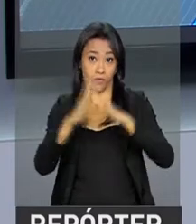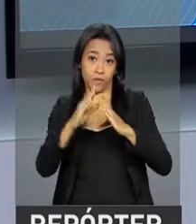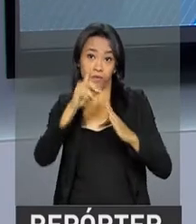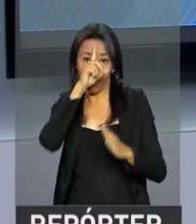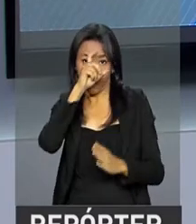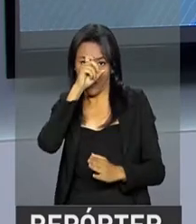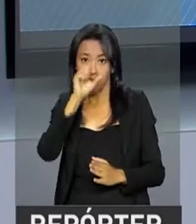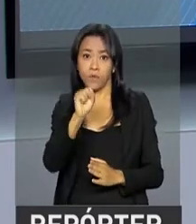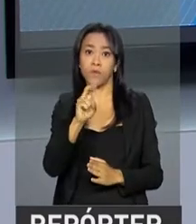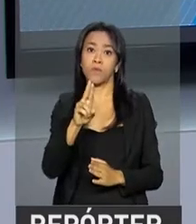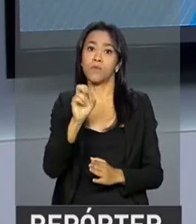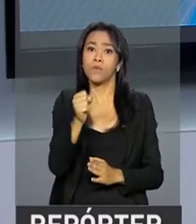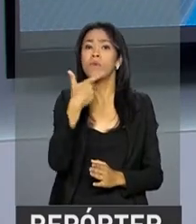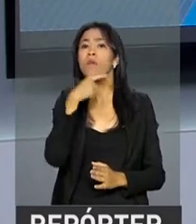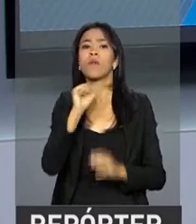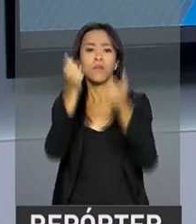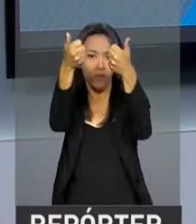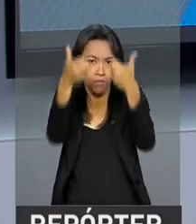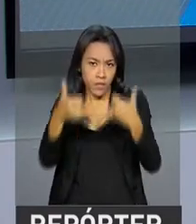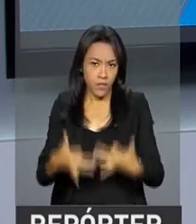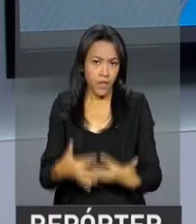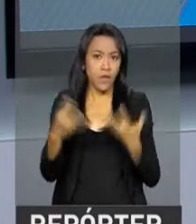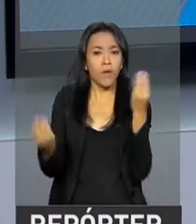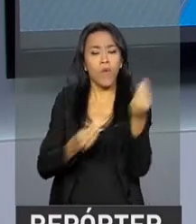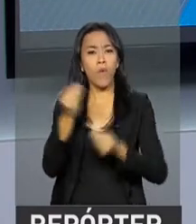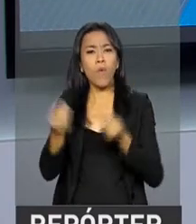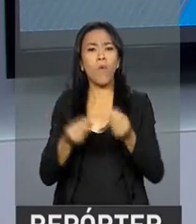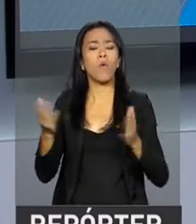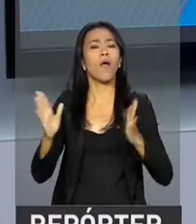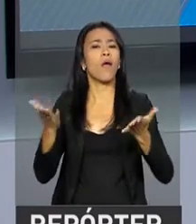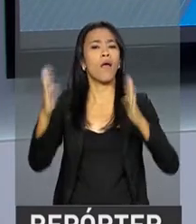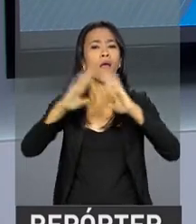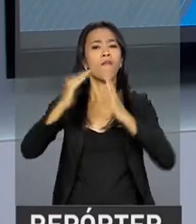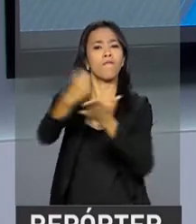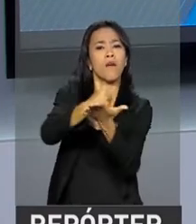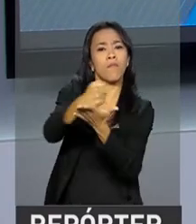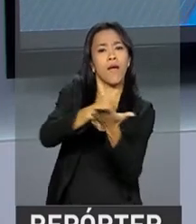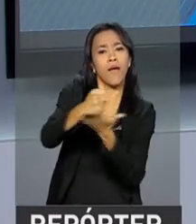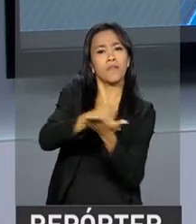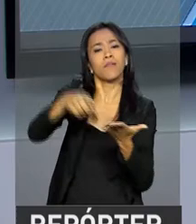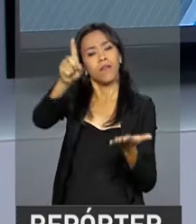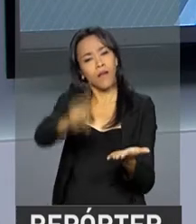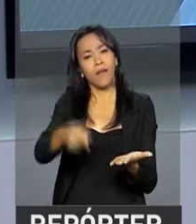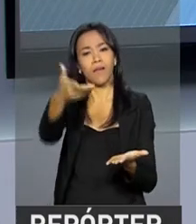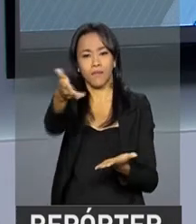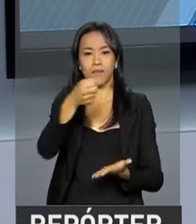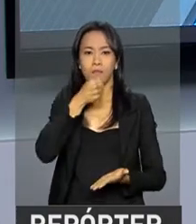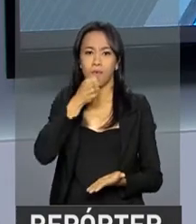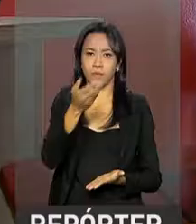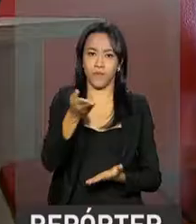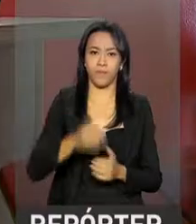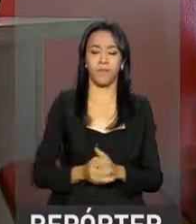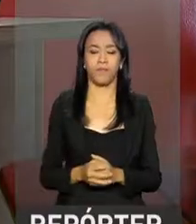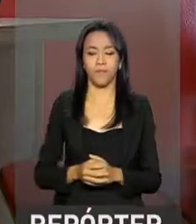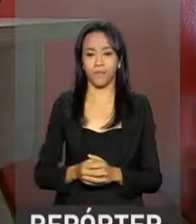sobre a reestruturação do programa farmácia popular é o repórter joão pedro neto